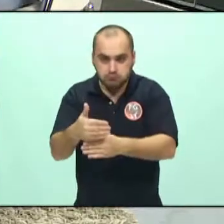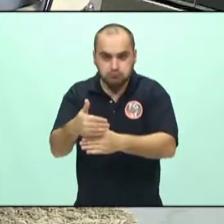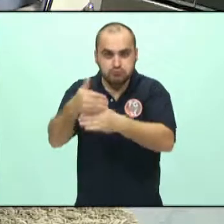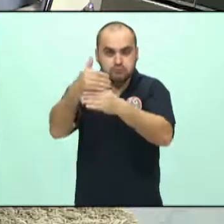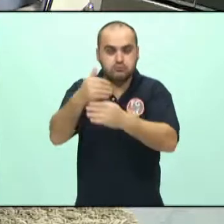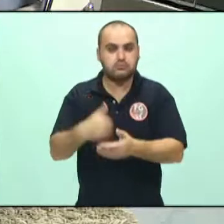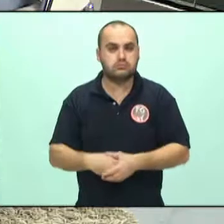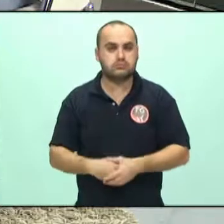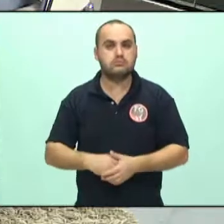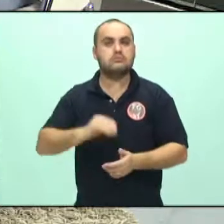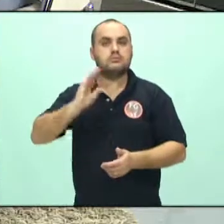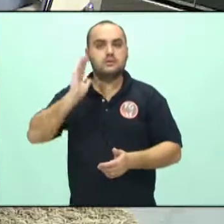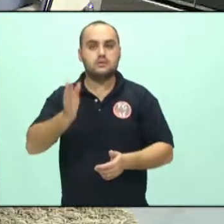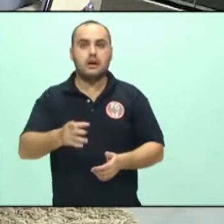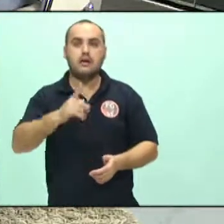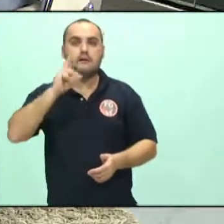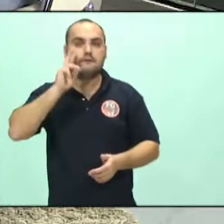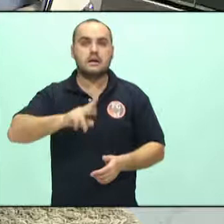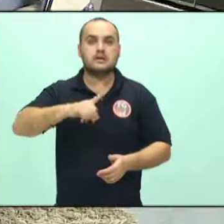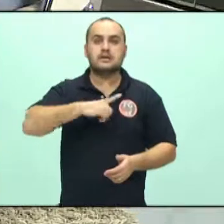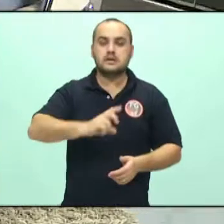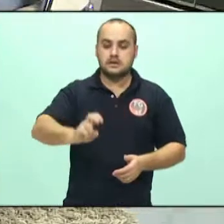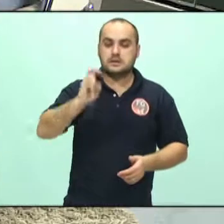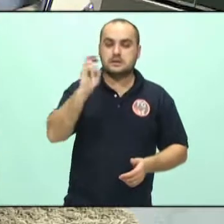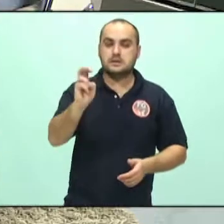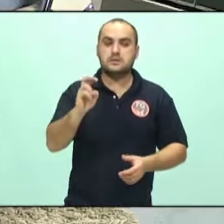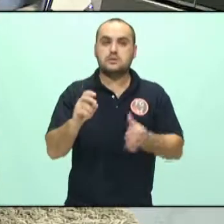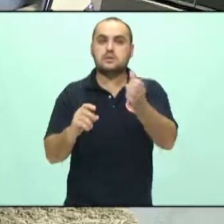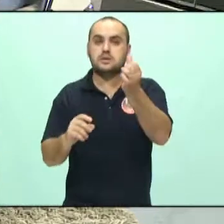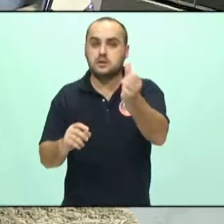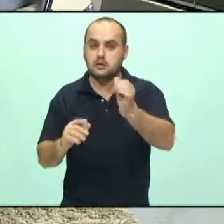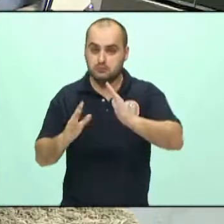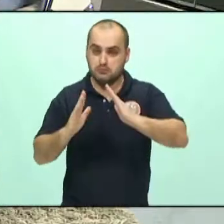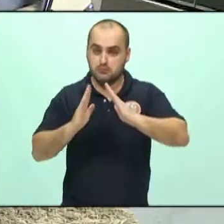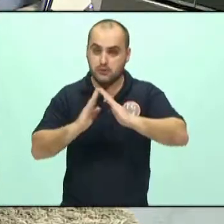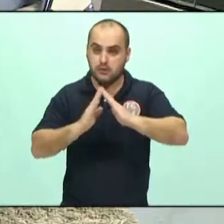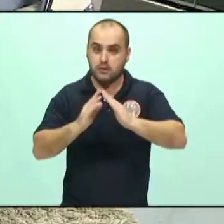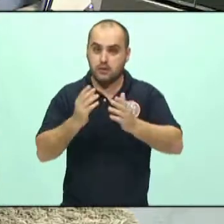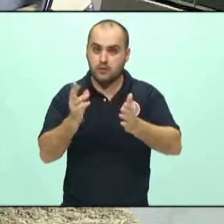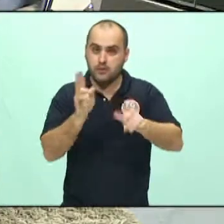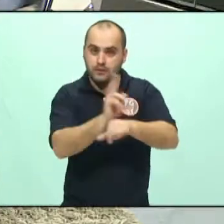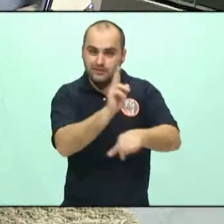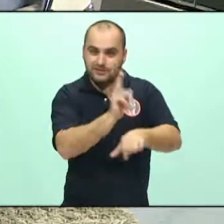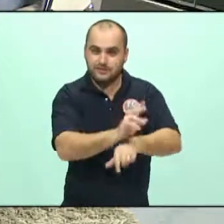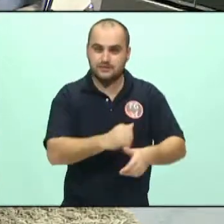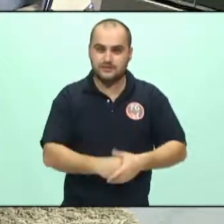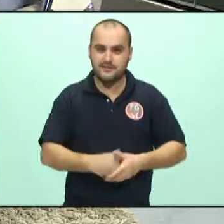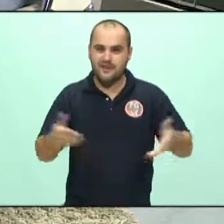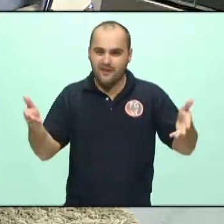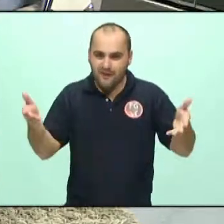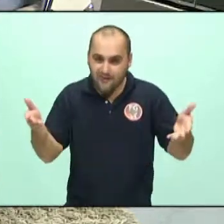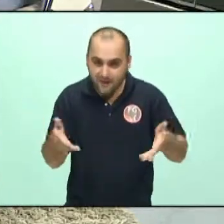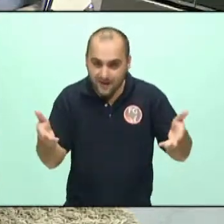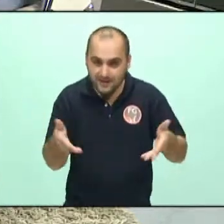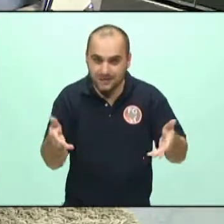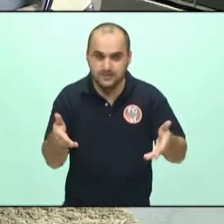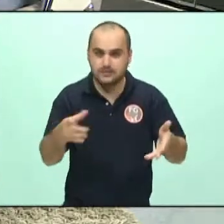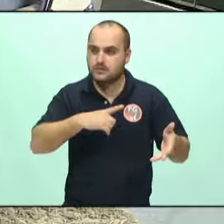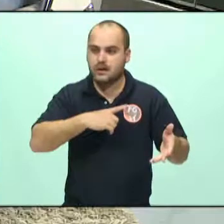cheguei para ver, já tinha 5, 6 moradores ajudando. Hoje, as verduras, né? As verduras,